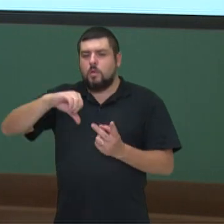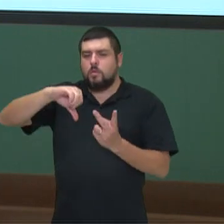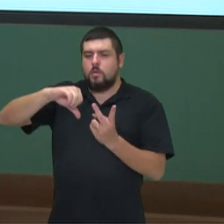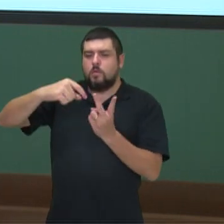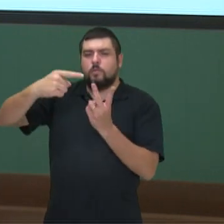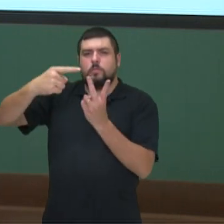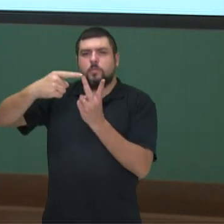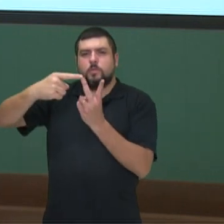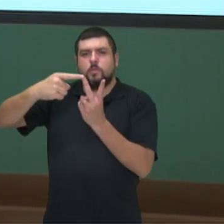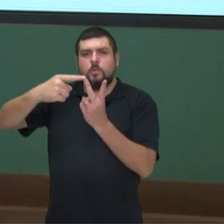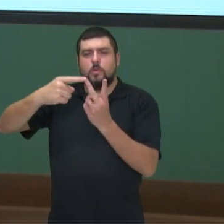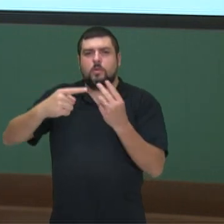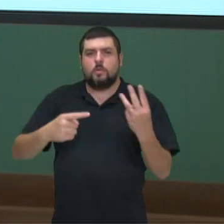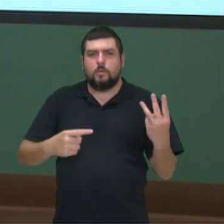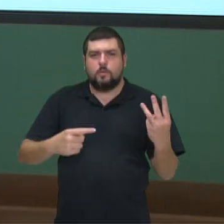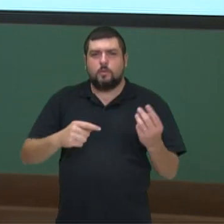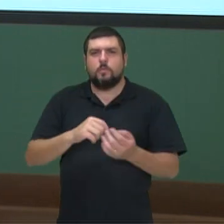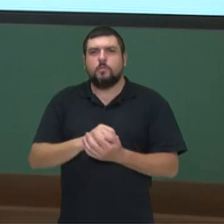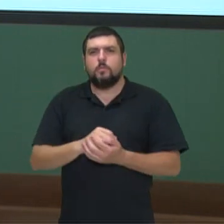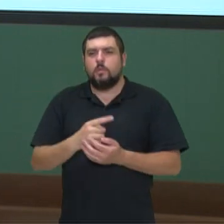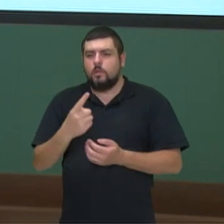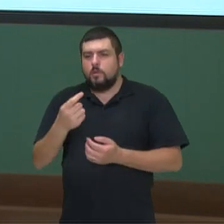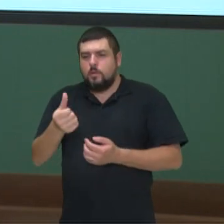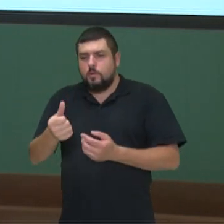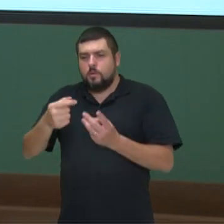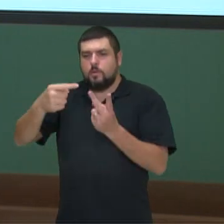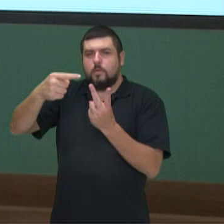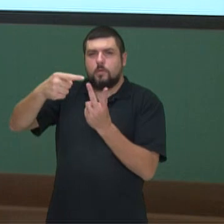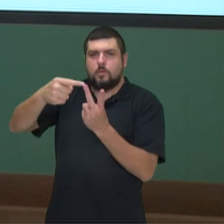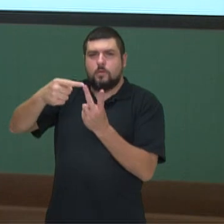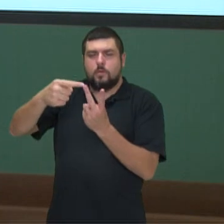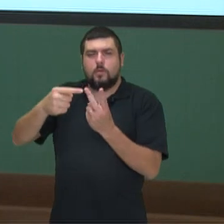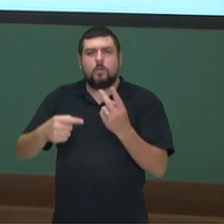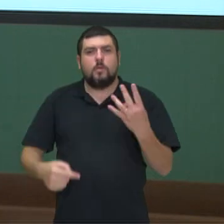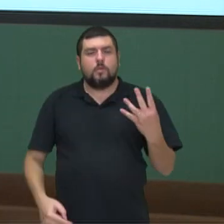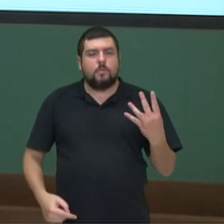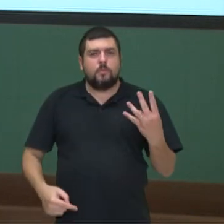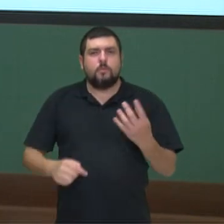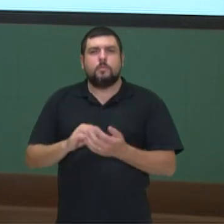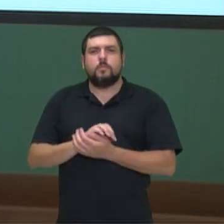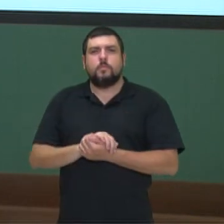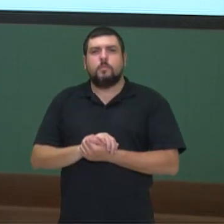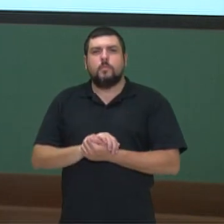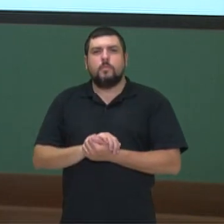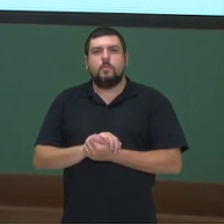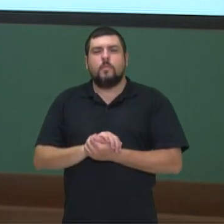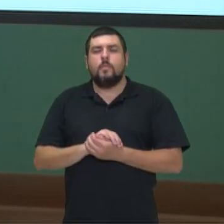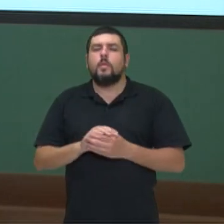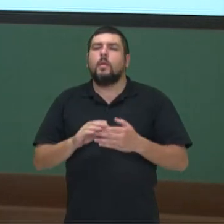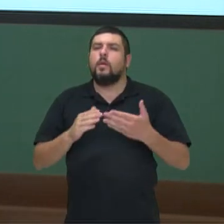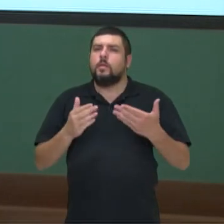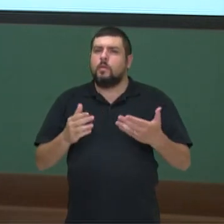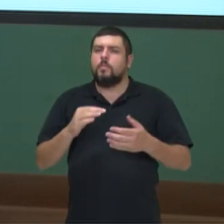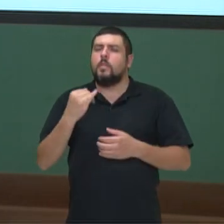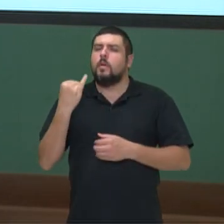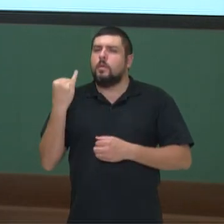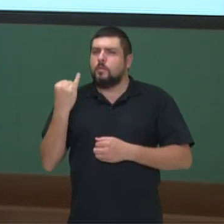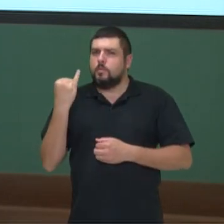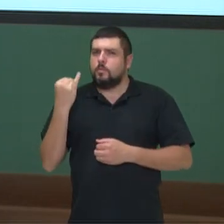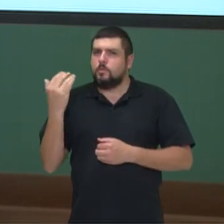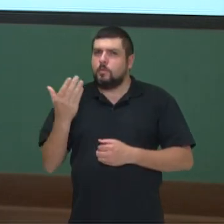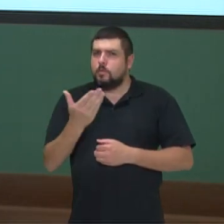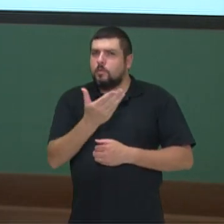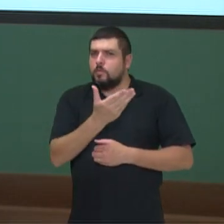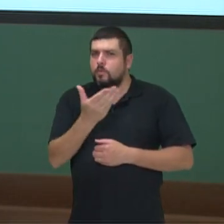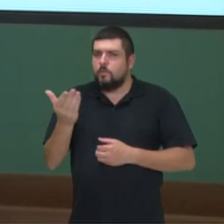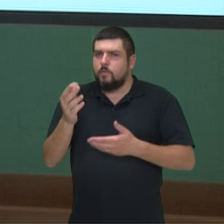Raiz quadrada de 16? 4, ok? Então é importante vocês registrarem no caderninho de